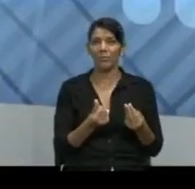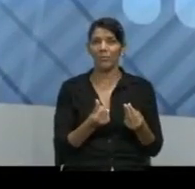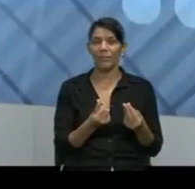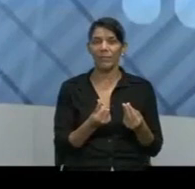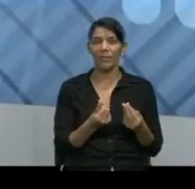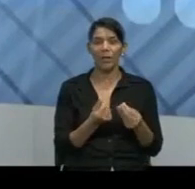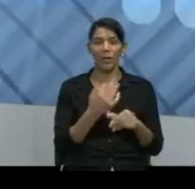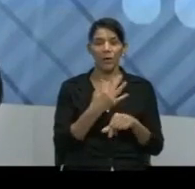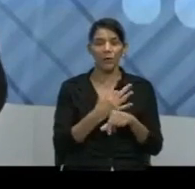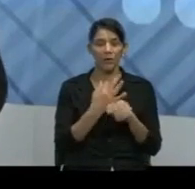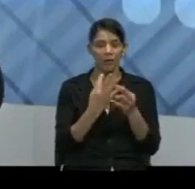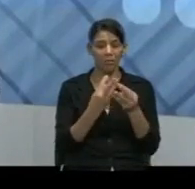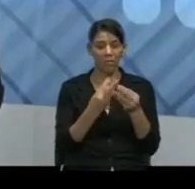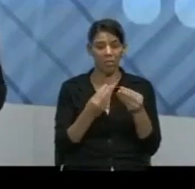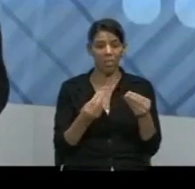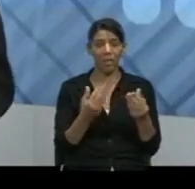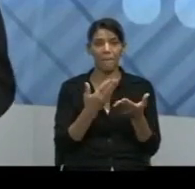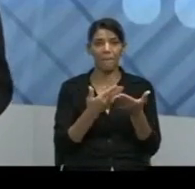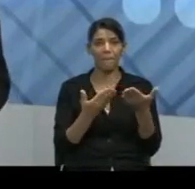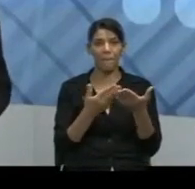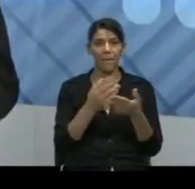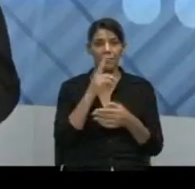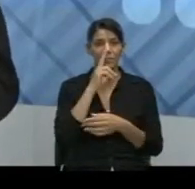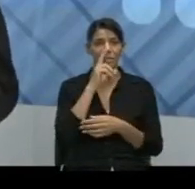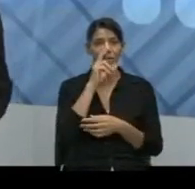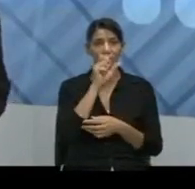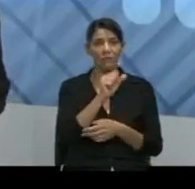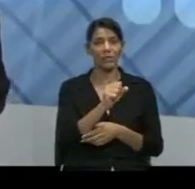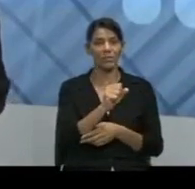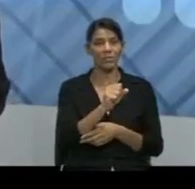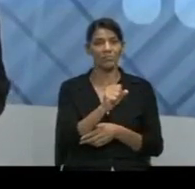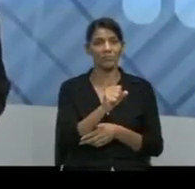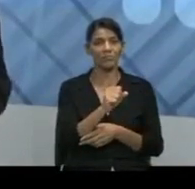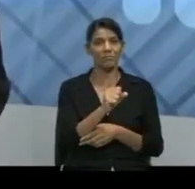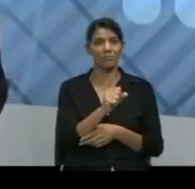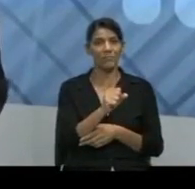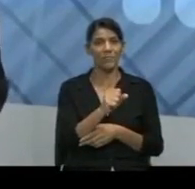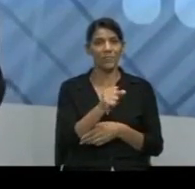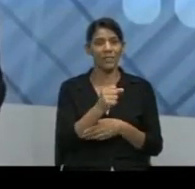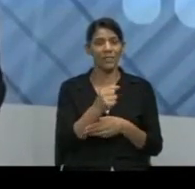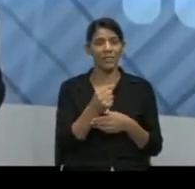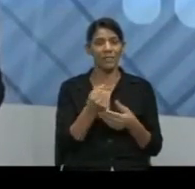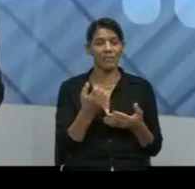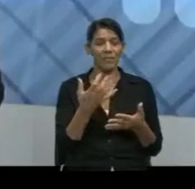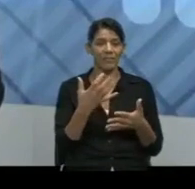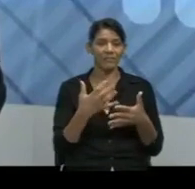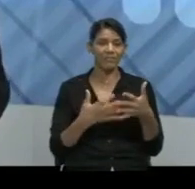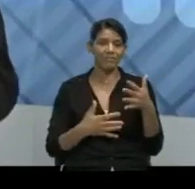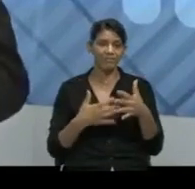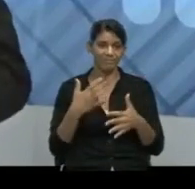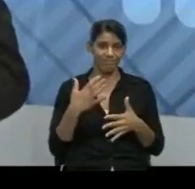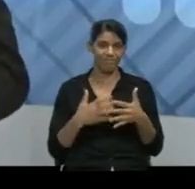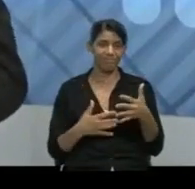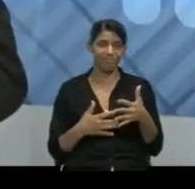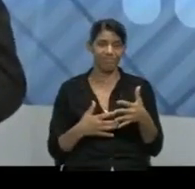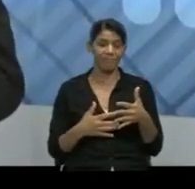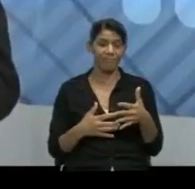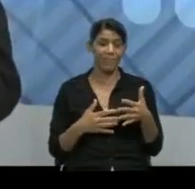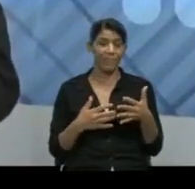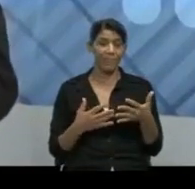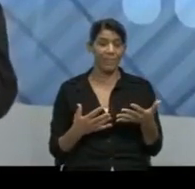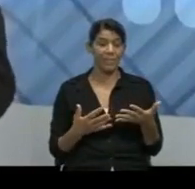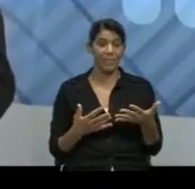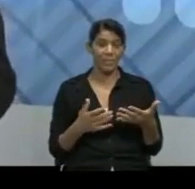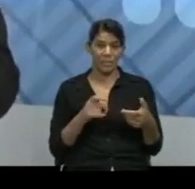danificar essa armadura, ela vai perder aquela função estrutural dela e vai comprometer a estrutura. Tá? Então, o